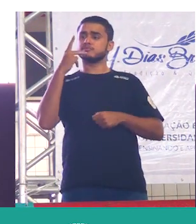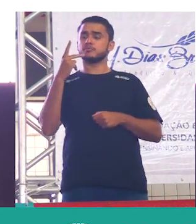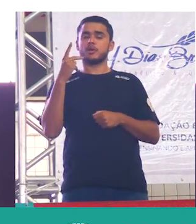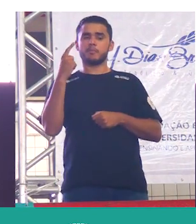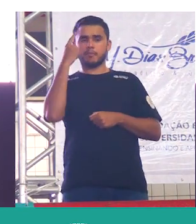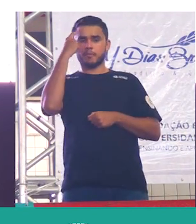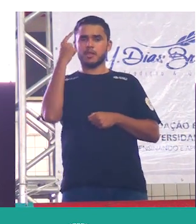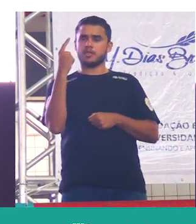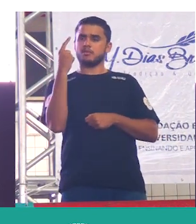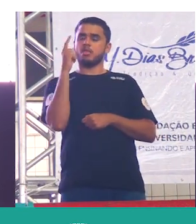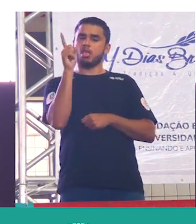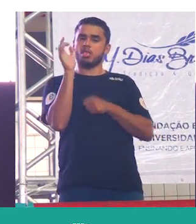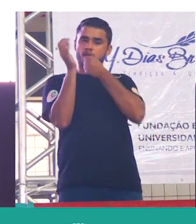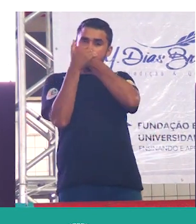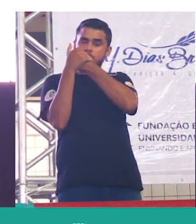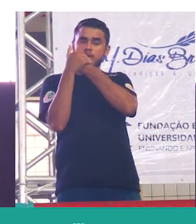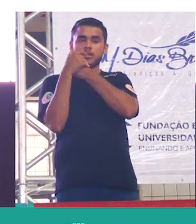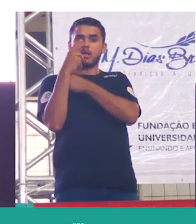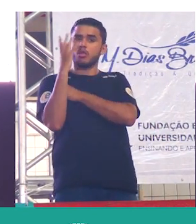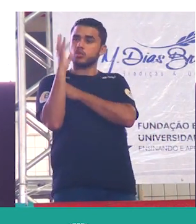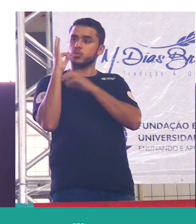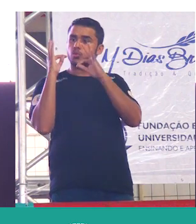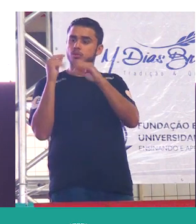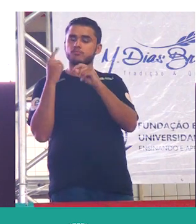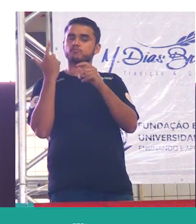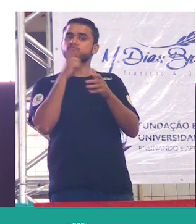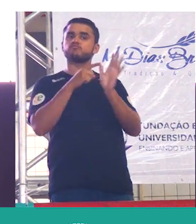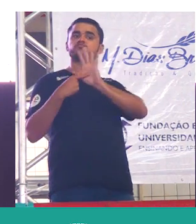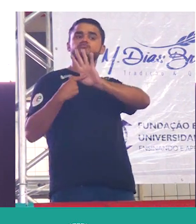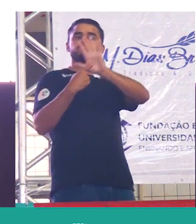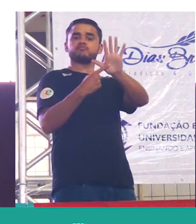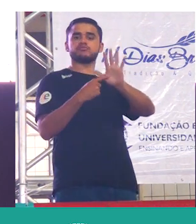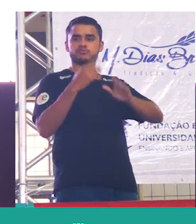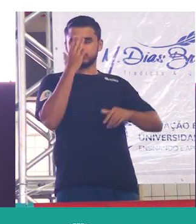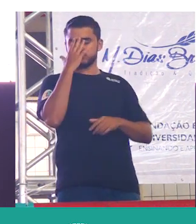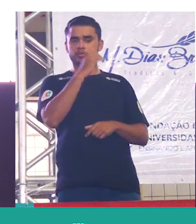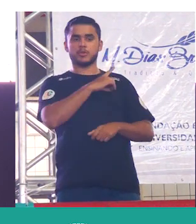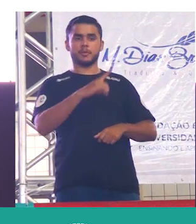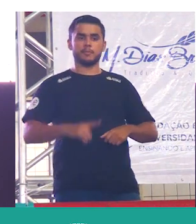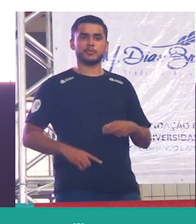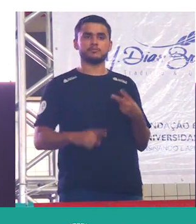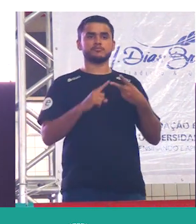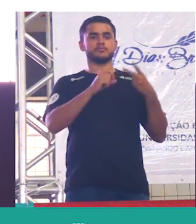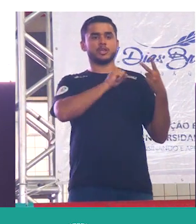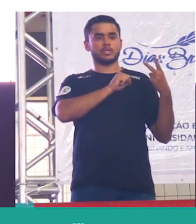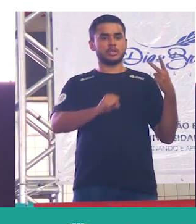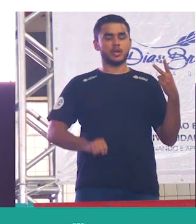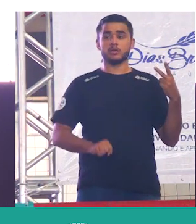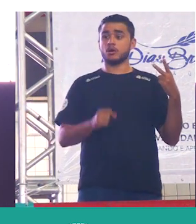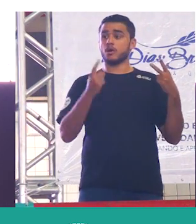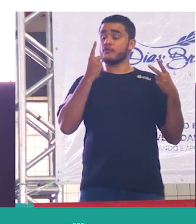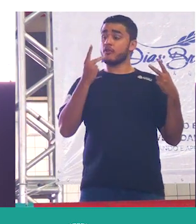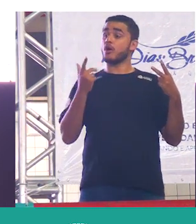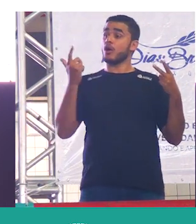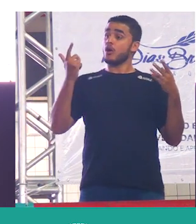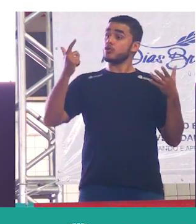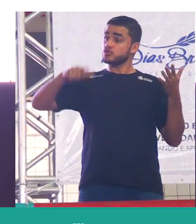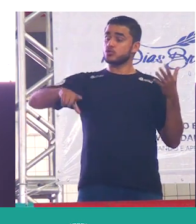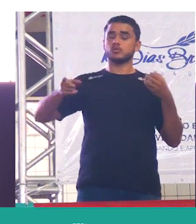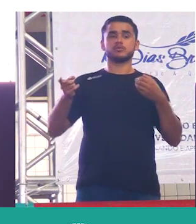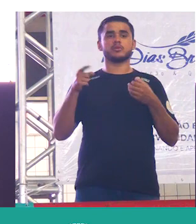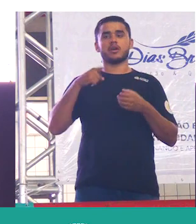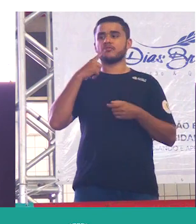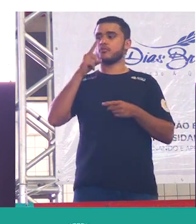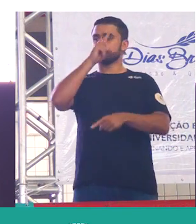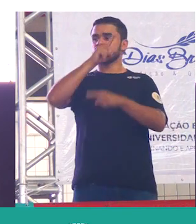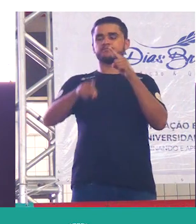tempo, o Partido Comunista, que havia feito deputados, senadores, voltou a ser